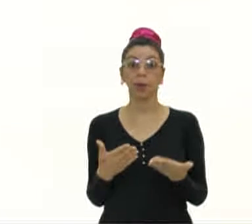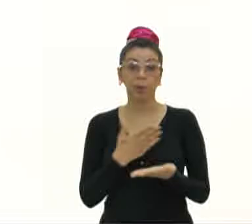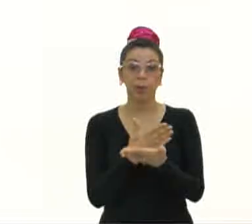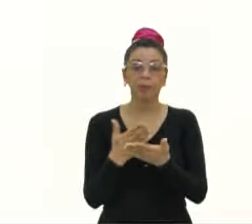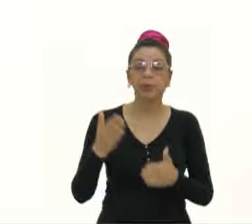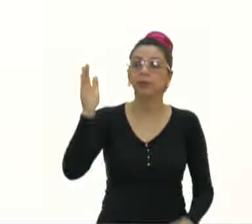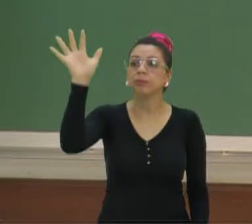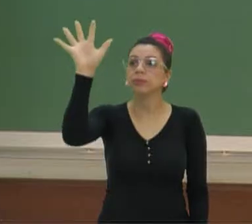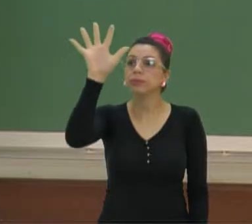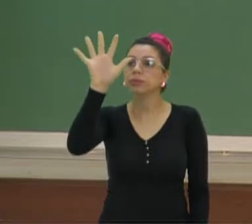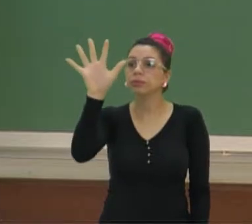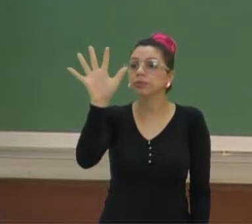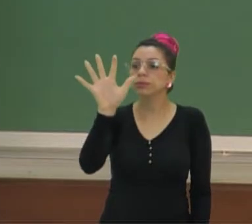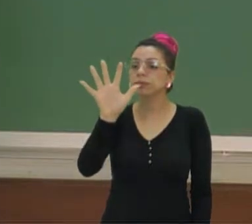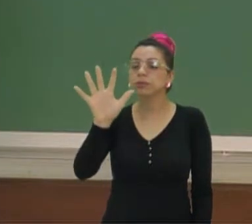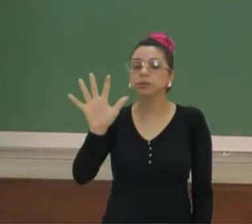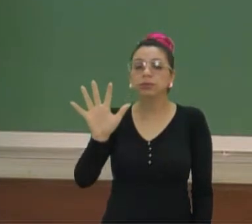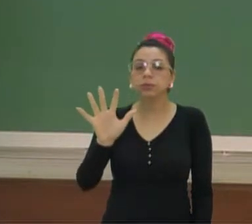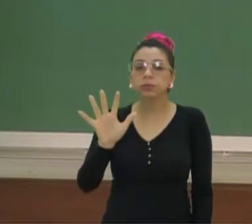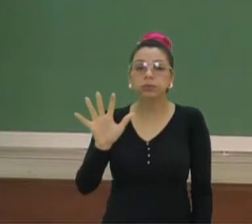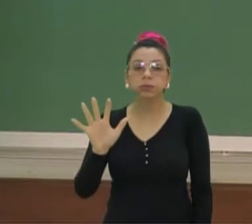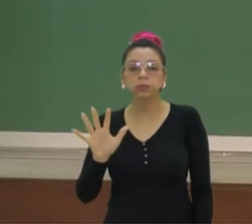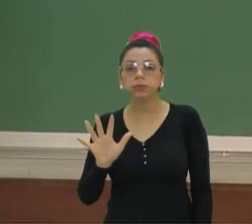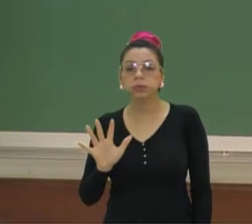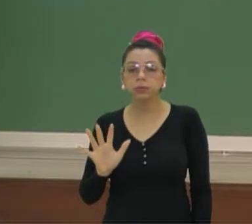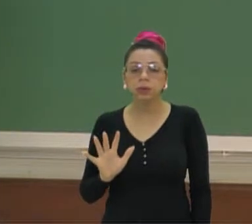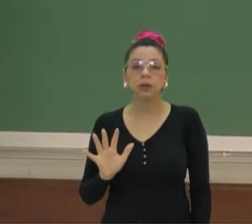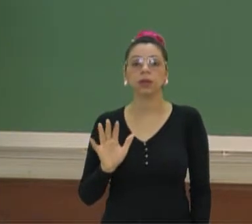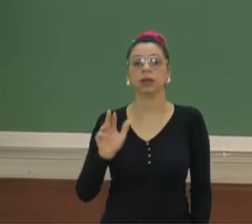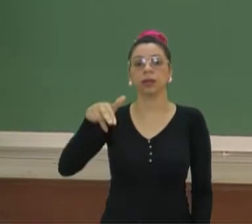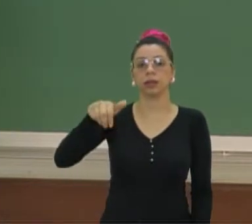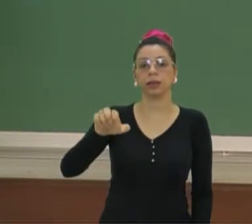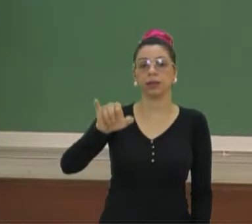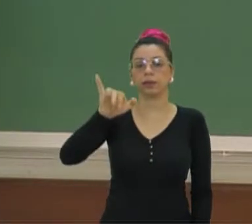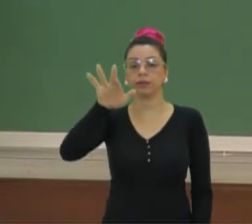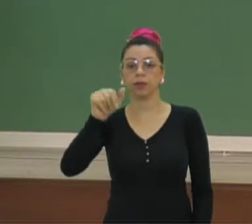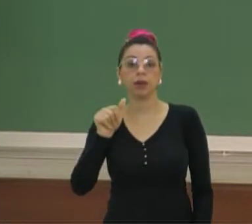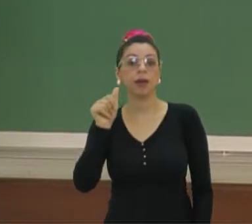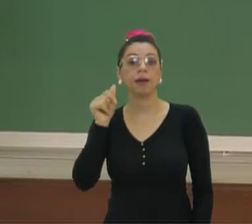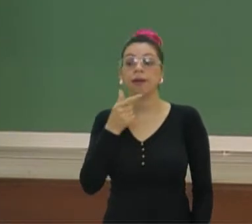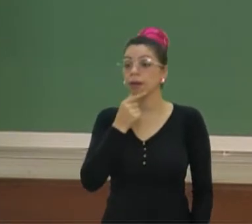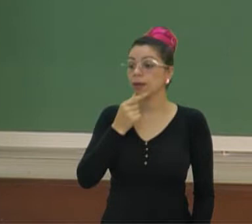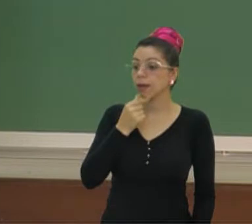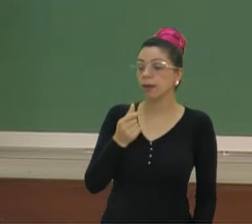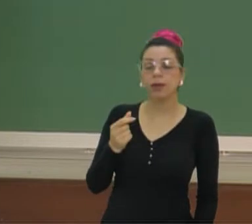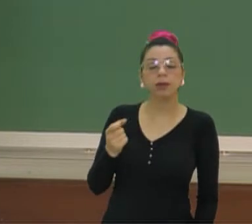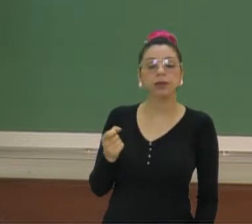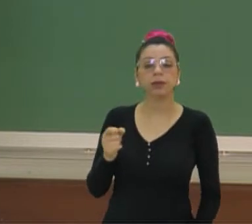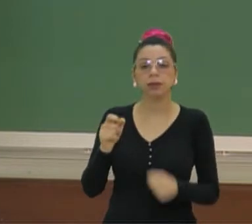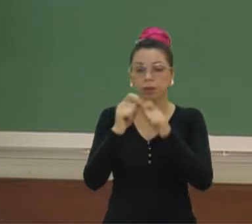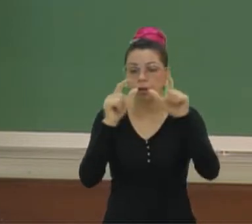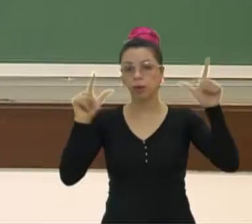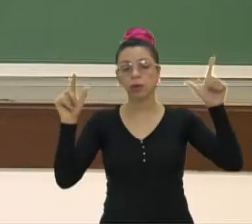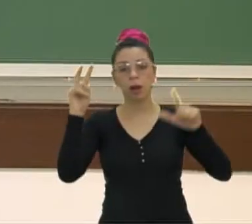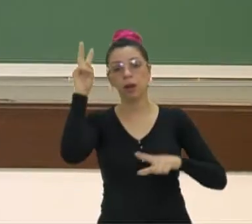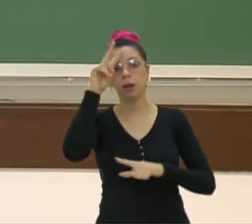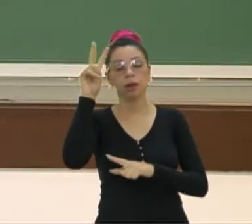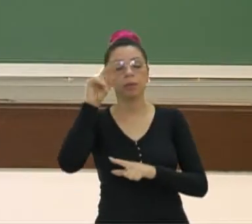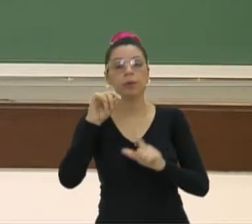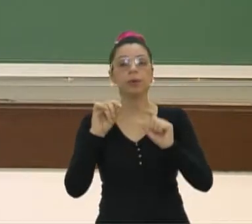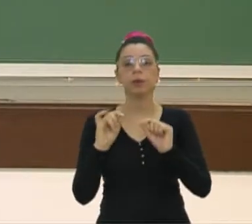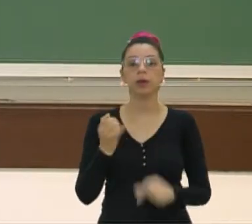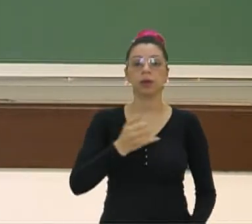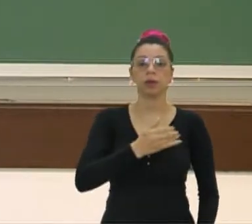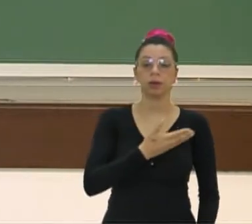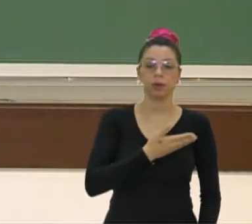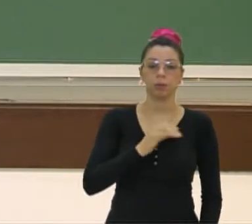nevando severamente quando ele acordou. Ele lembrou que Jack estava vindo para o almoço. Vejam que nessa frase nós